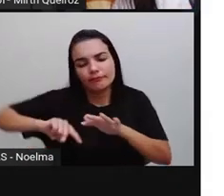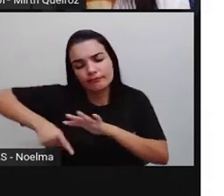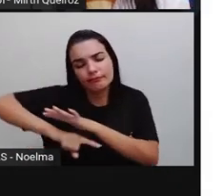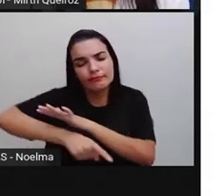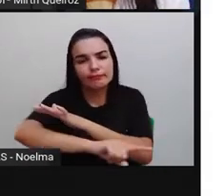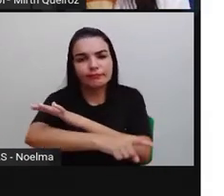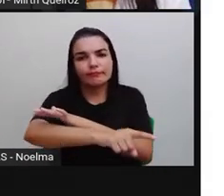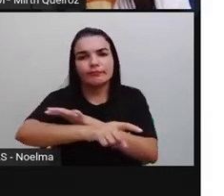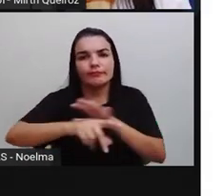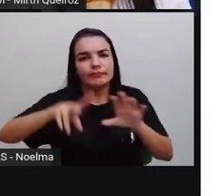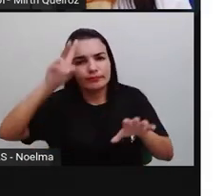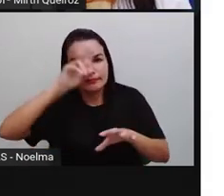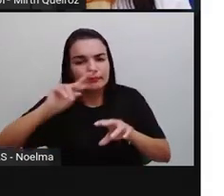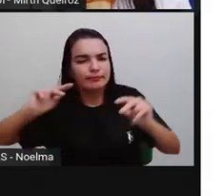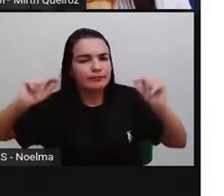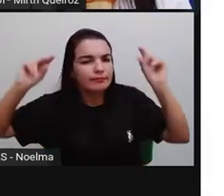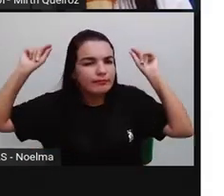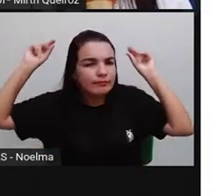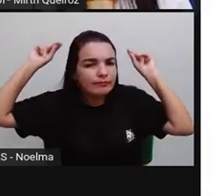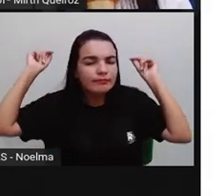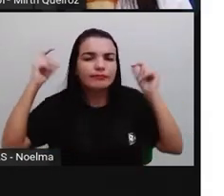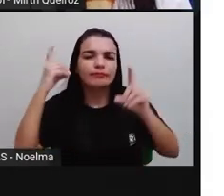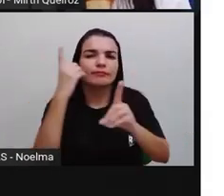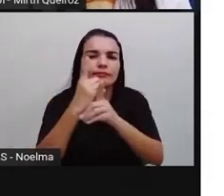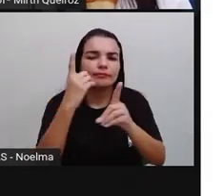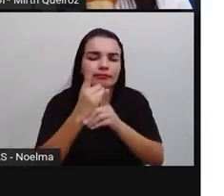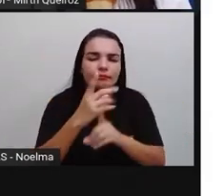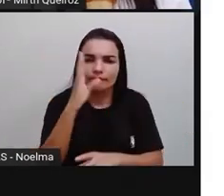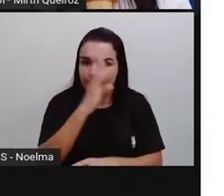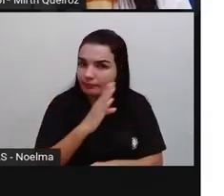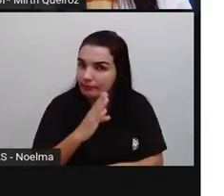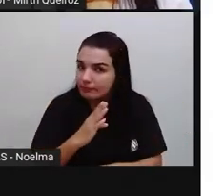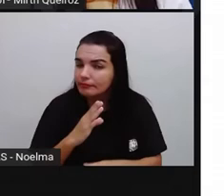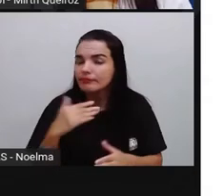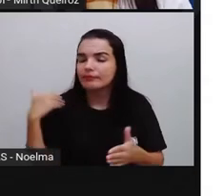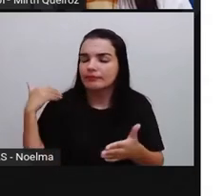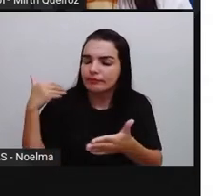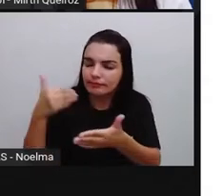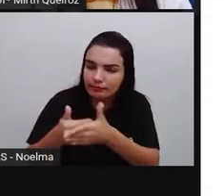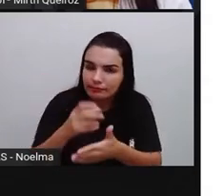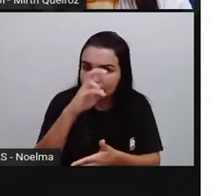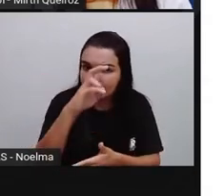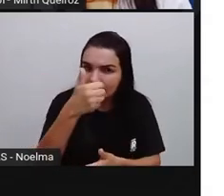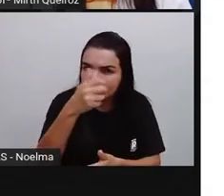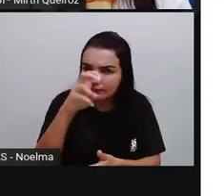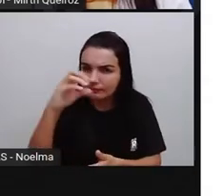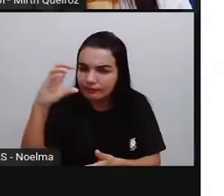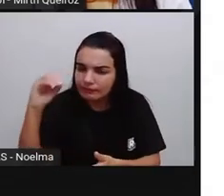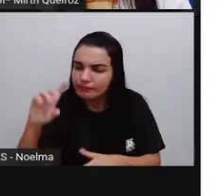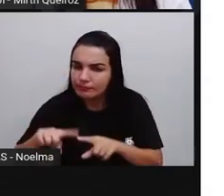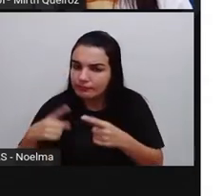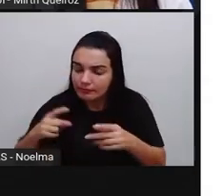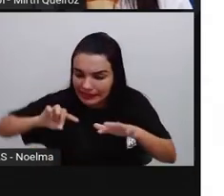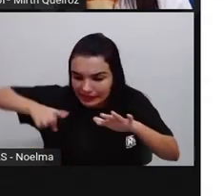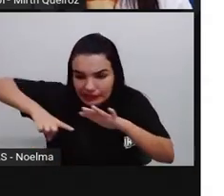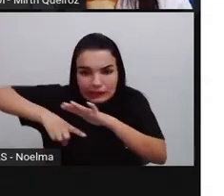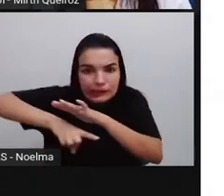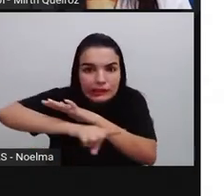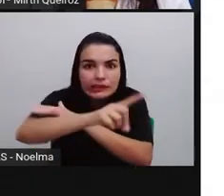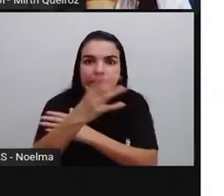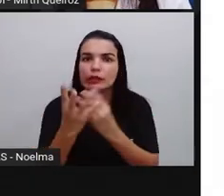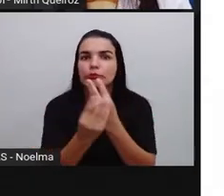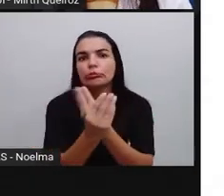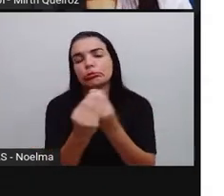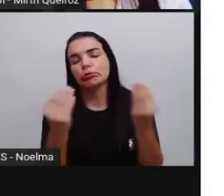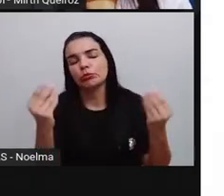desde lá da época em que o Brasil foi encontrado, já se houve a escassez do pau-brasil pelo que a exploração exagerada. E assim